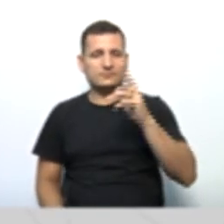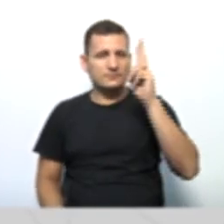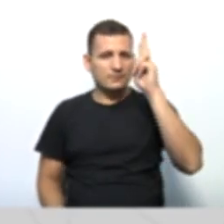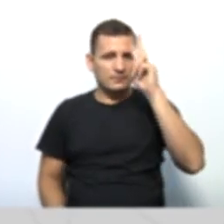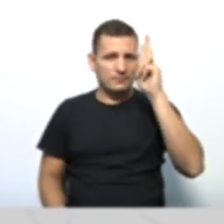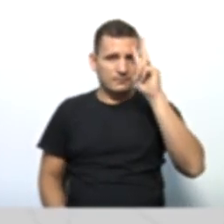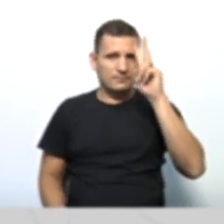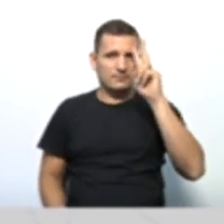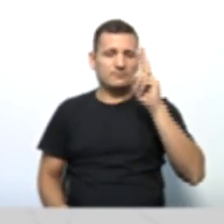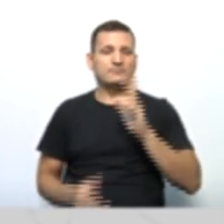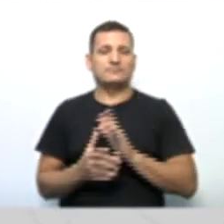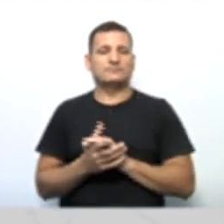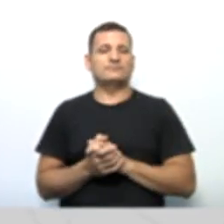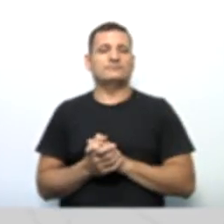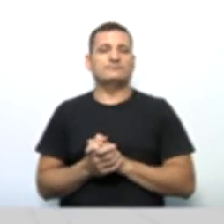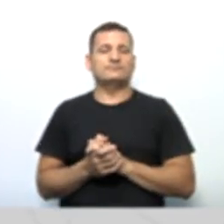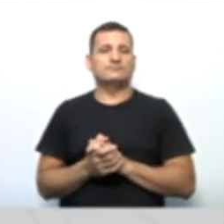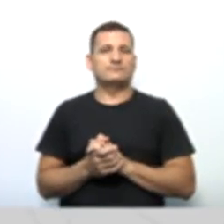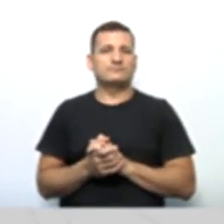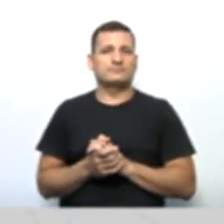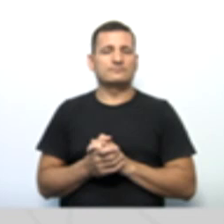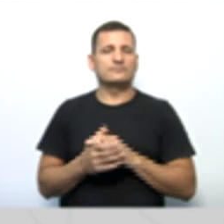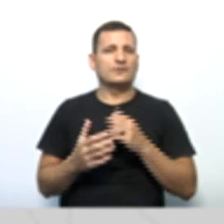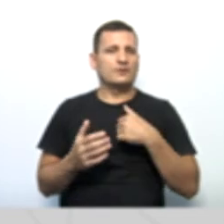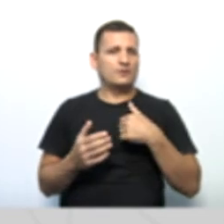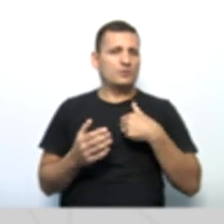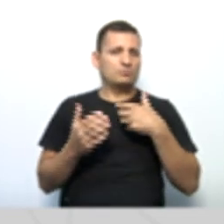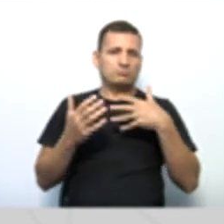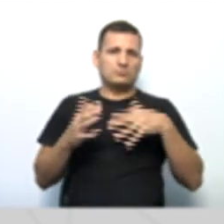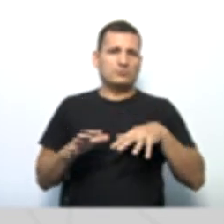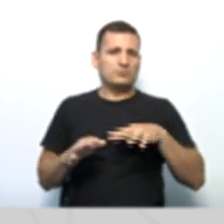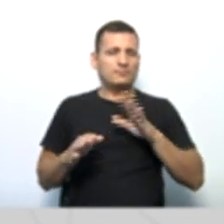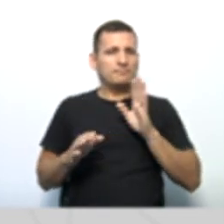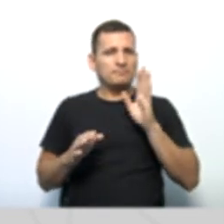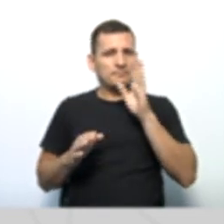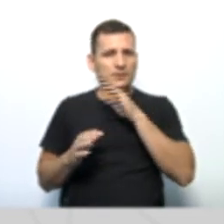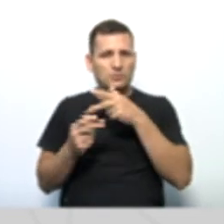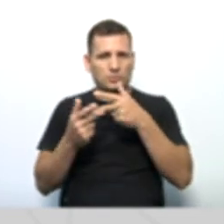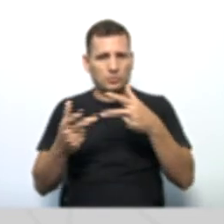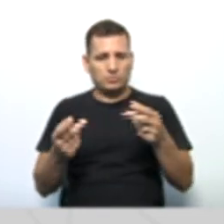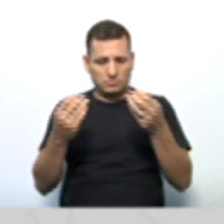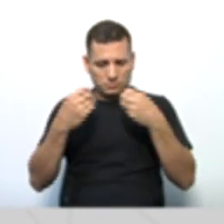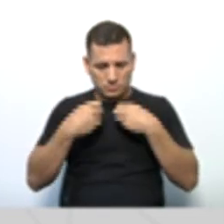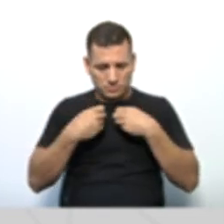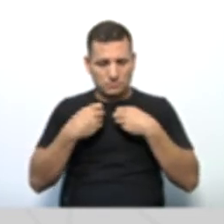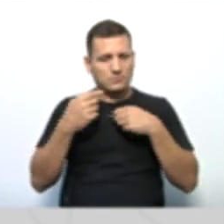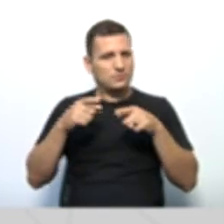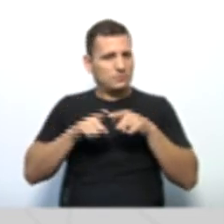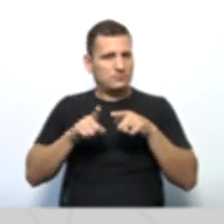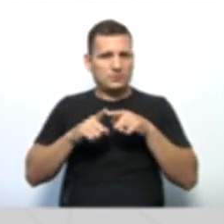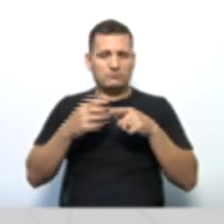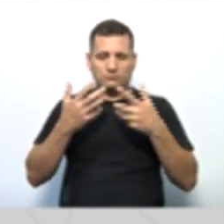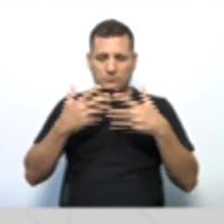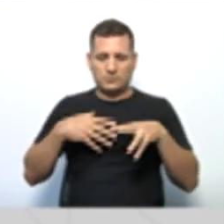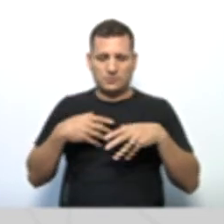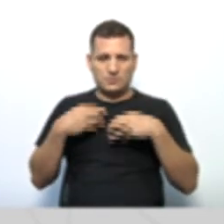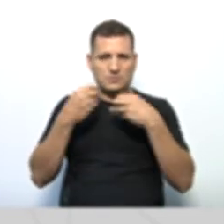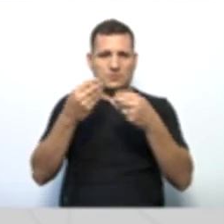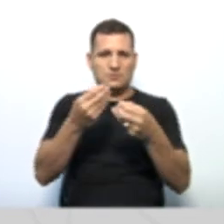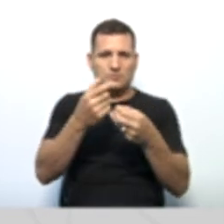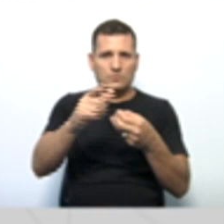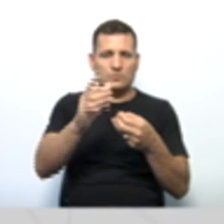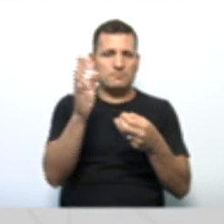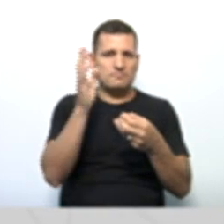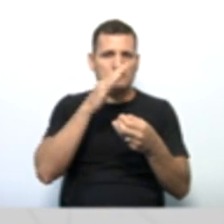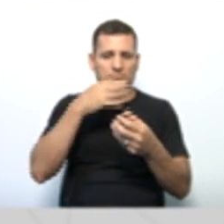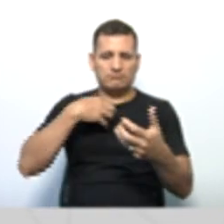lembrar que aquilo que eu não quero que os outros façam para mim, eu não vou fazer para os outros. Então, essa